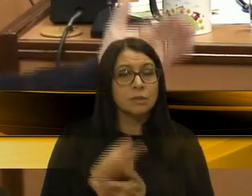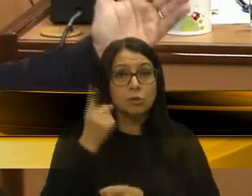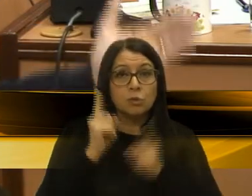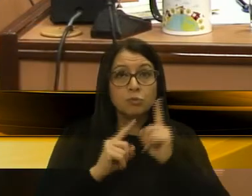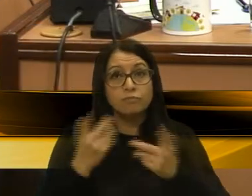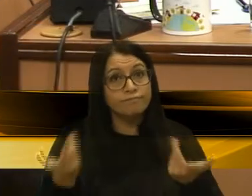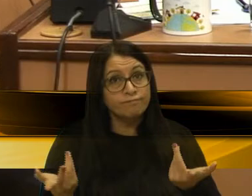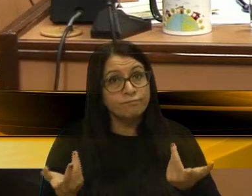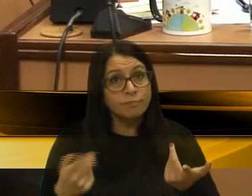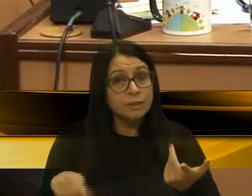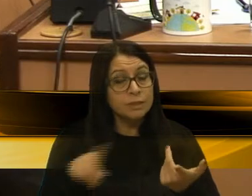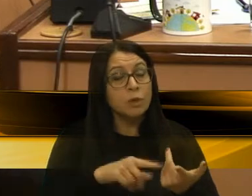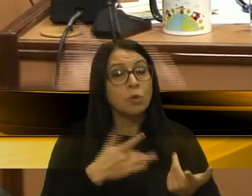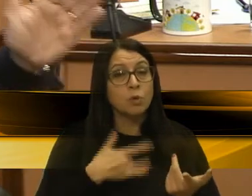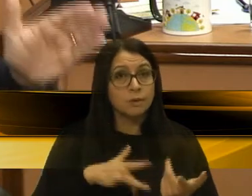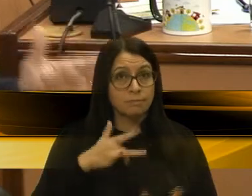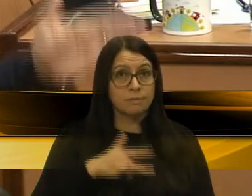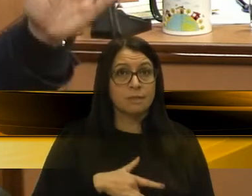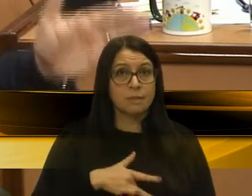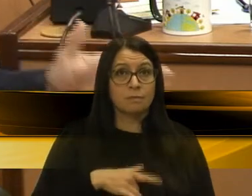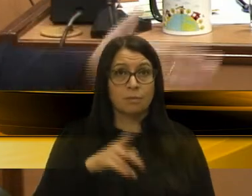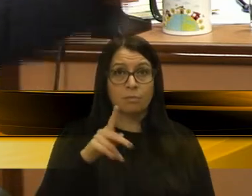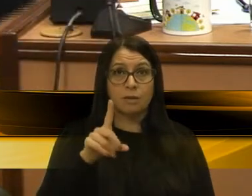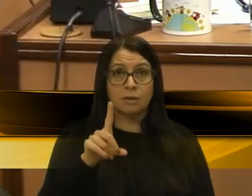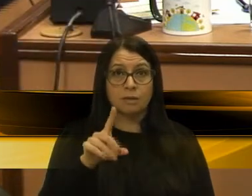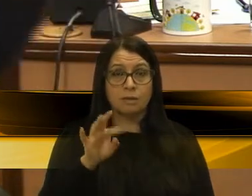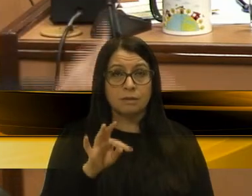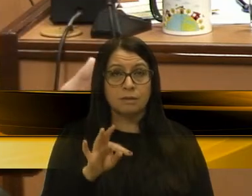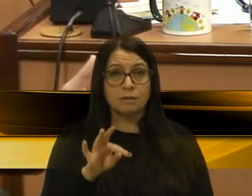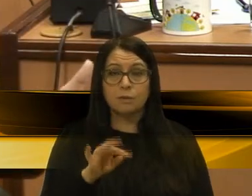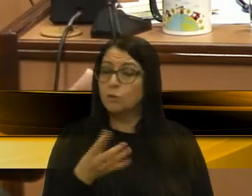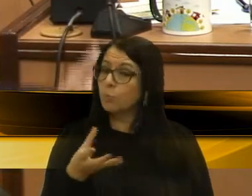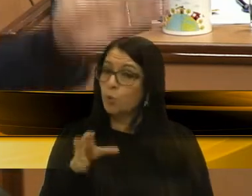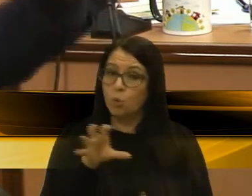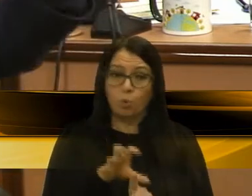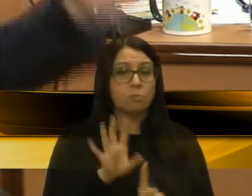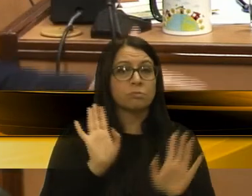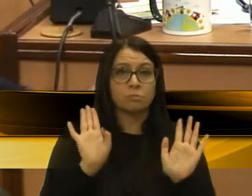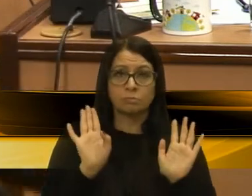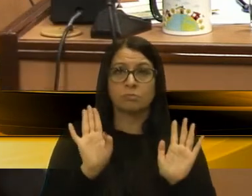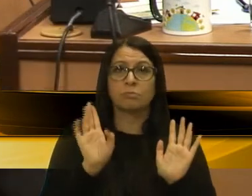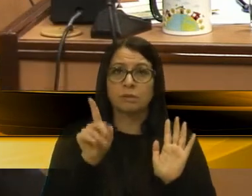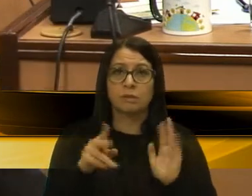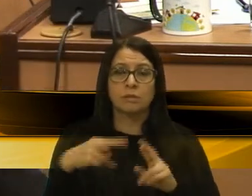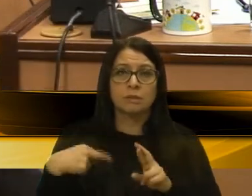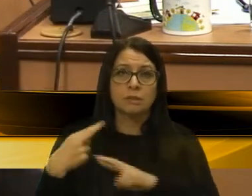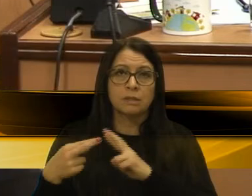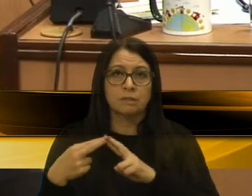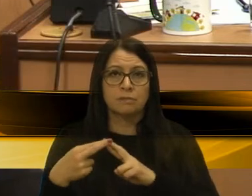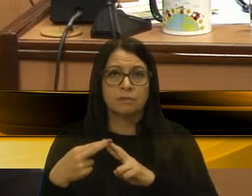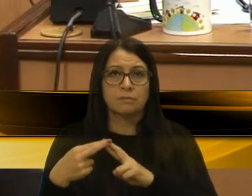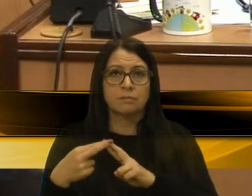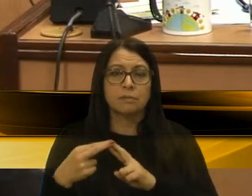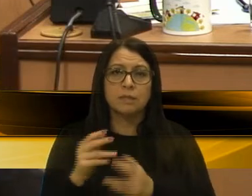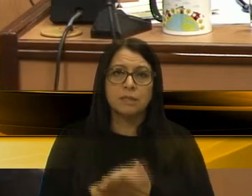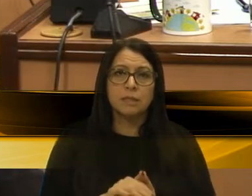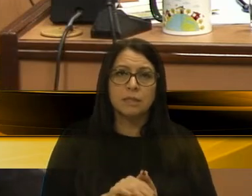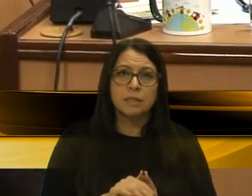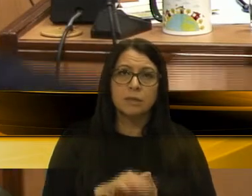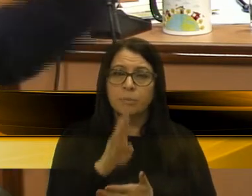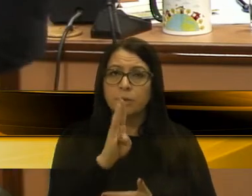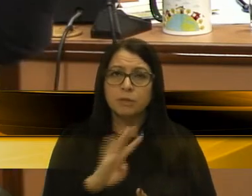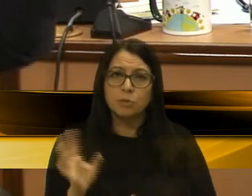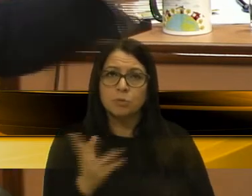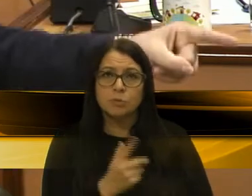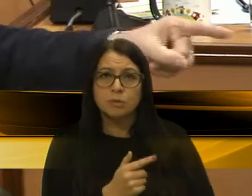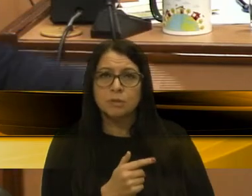nós lamentamos profundamente, o PDT fechou questão, nós somos contra, né, essa reforma nociva à nação brasileira